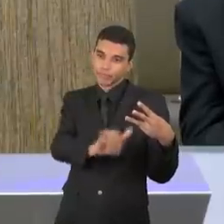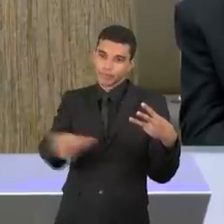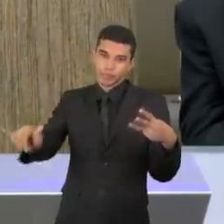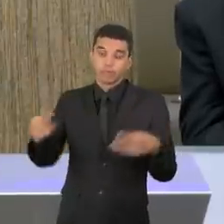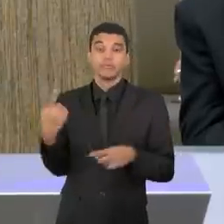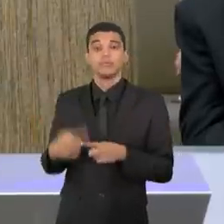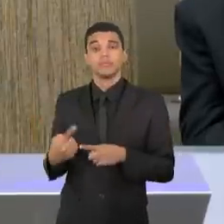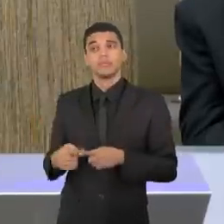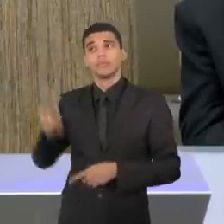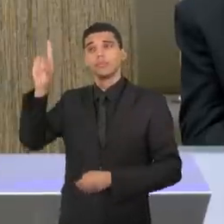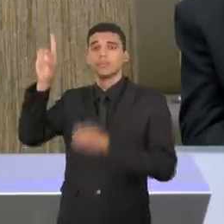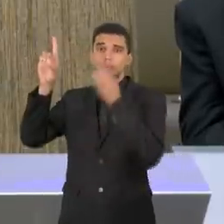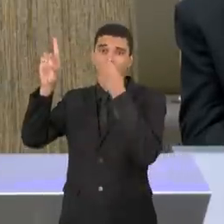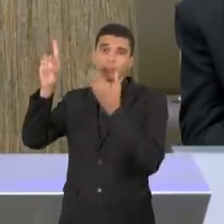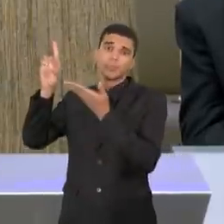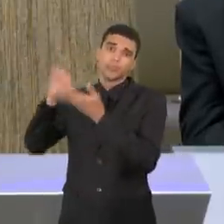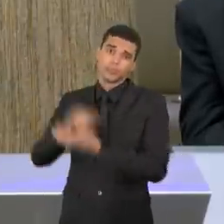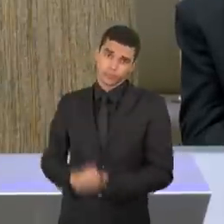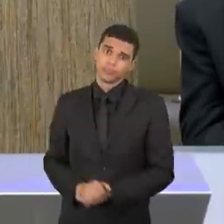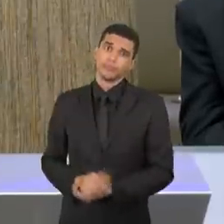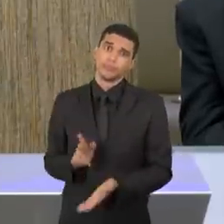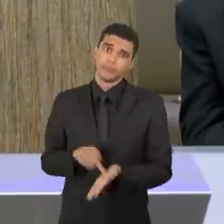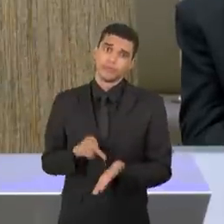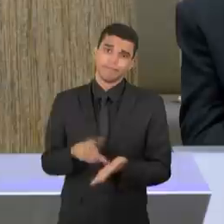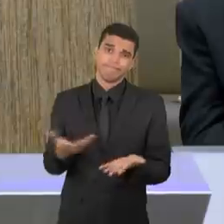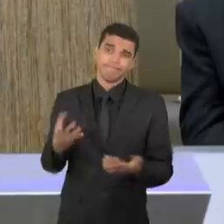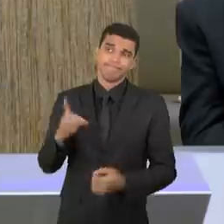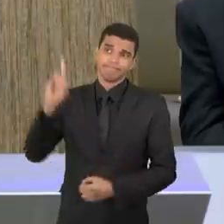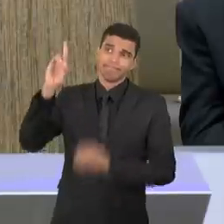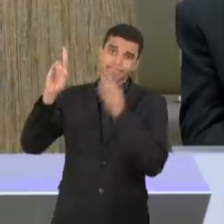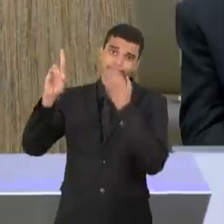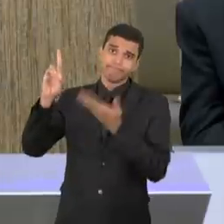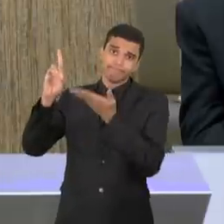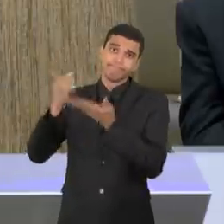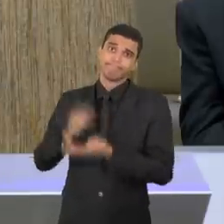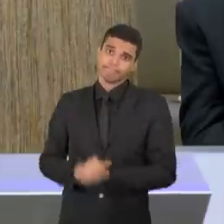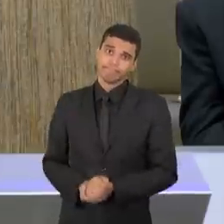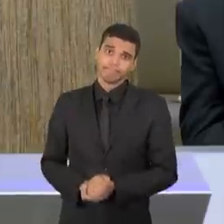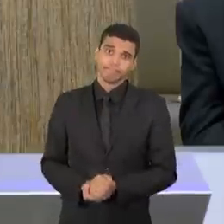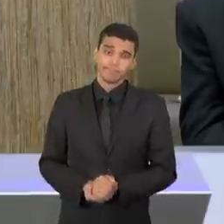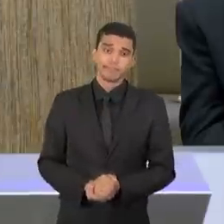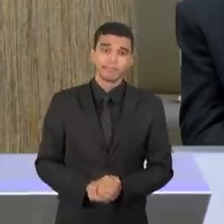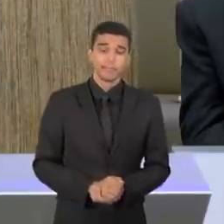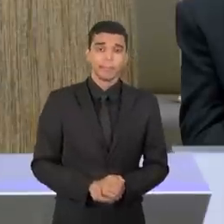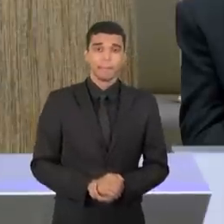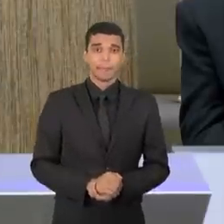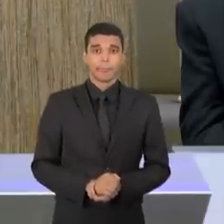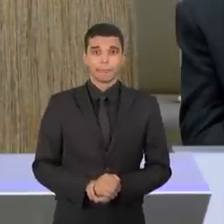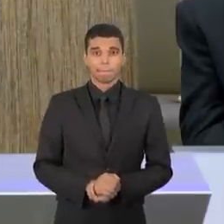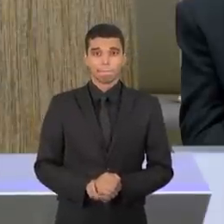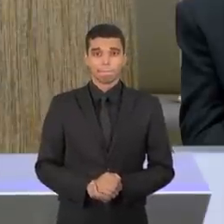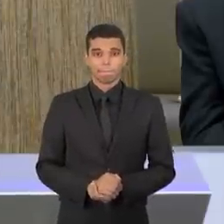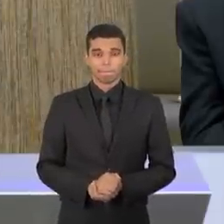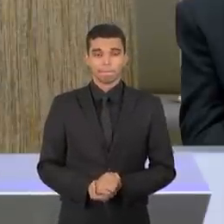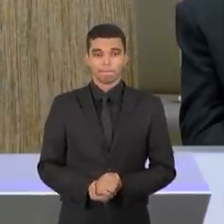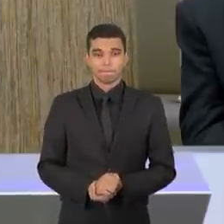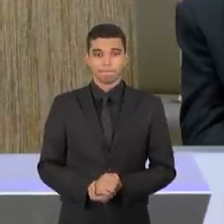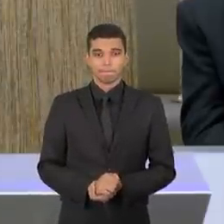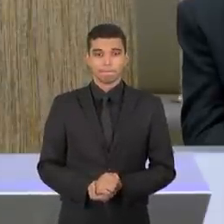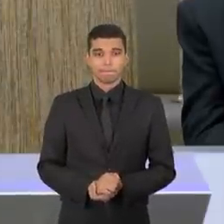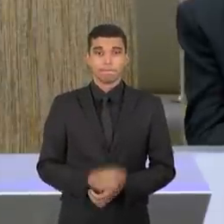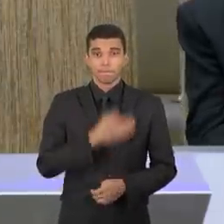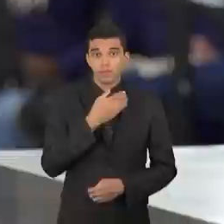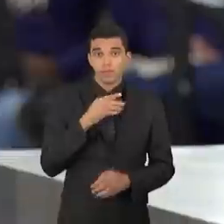de Deus, quando ele diz assim. Na parte B do versículo 13, ele diz assim: Porque